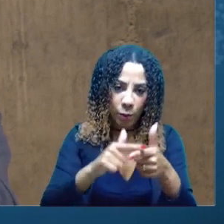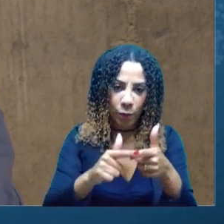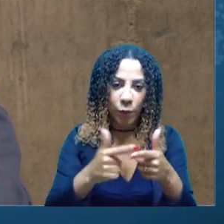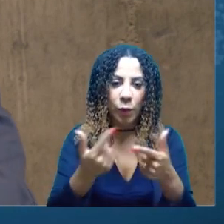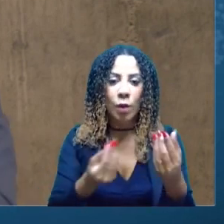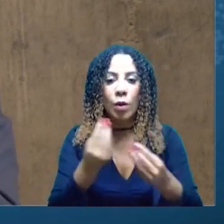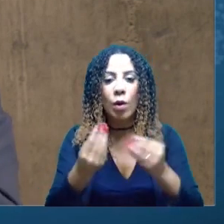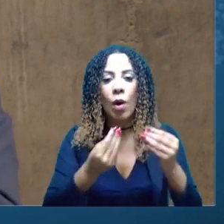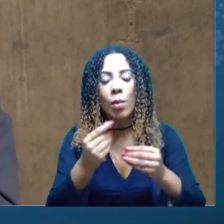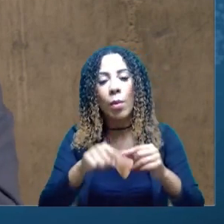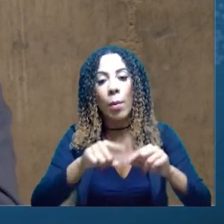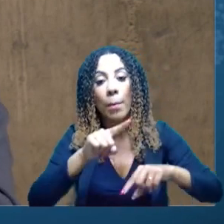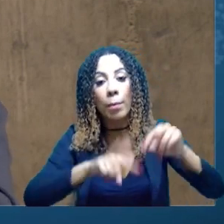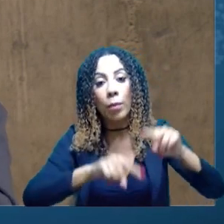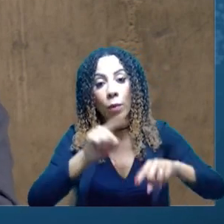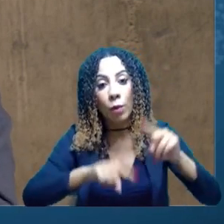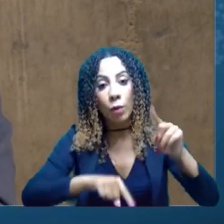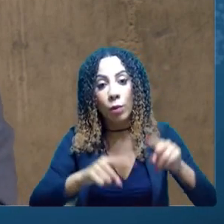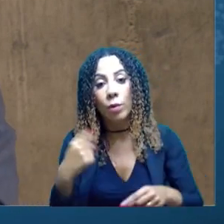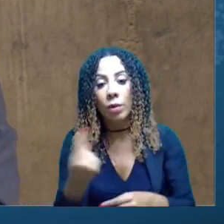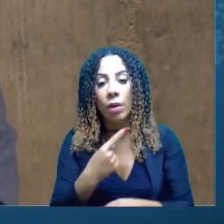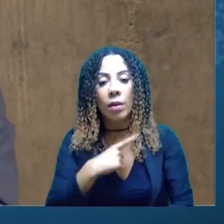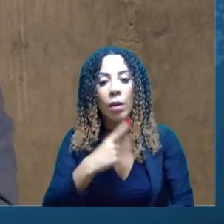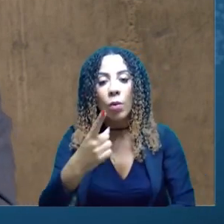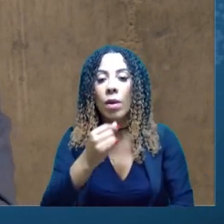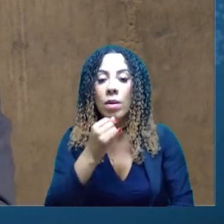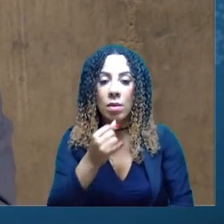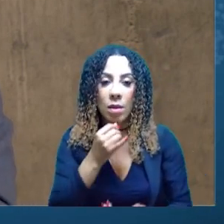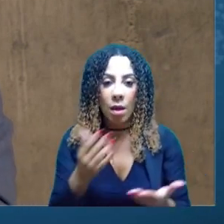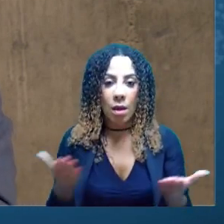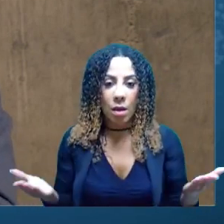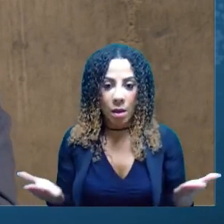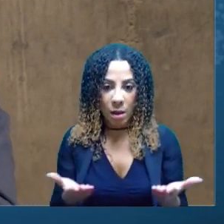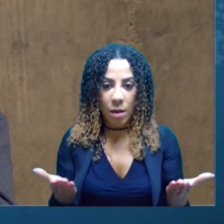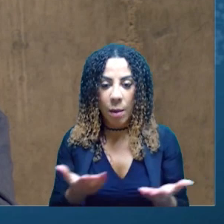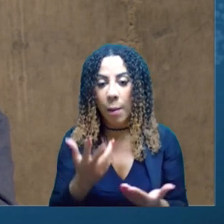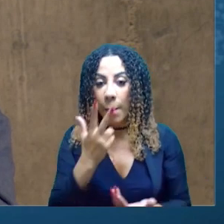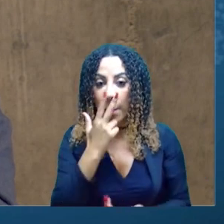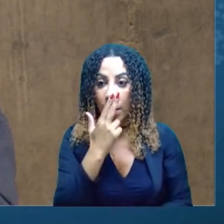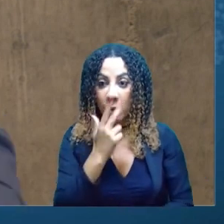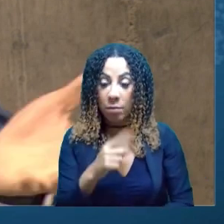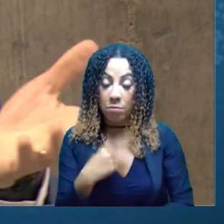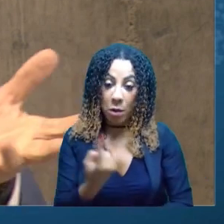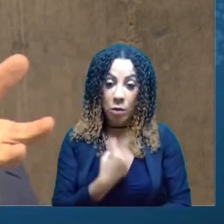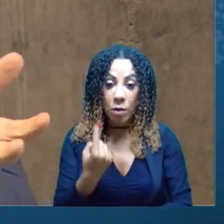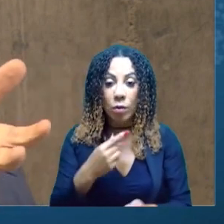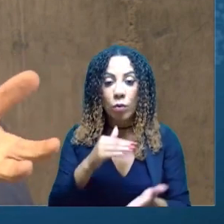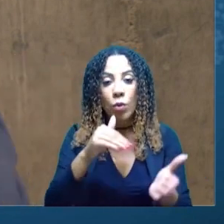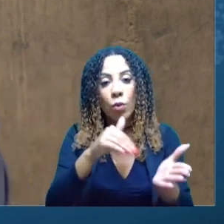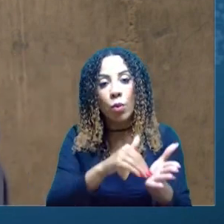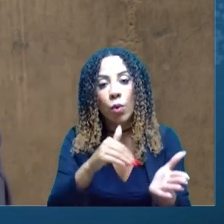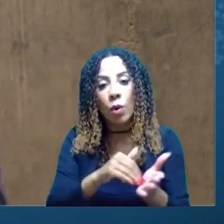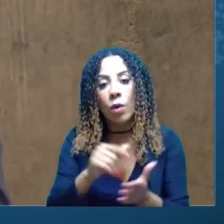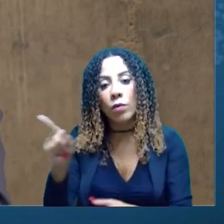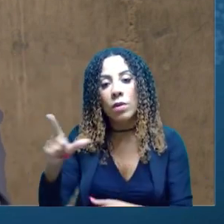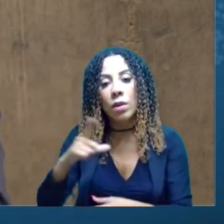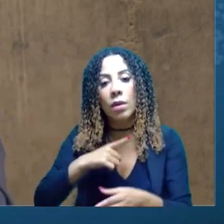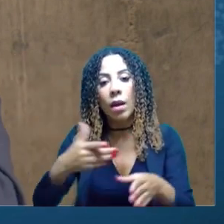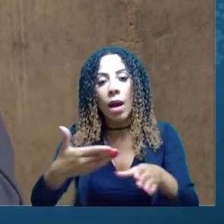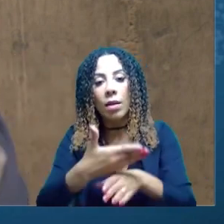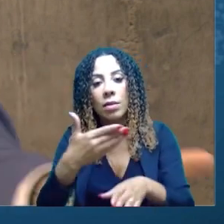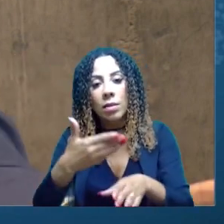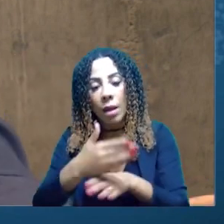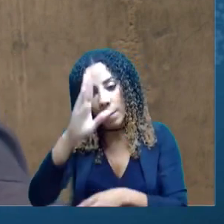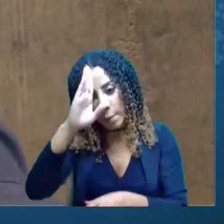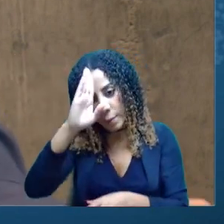desses produtos, nós temos um bom exemplo hoje em dia. Provavelmente para nós, no final, você tem acesso, especialmente no